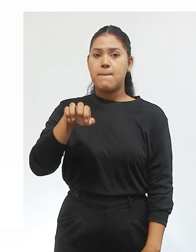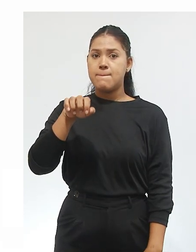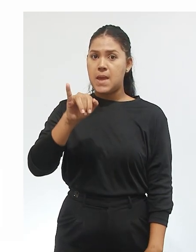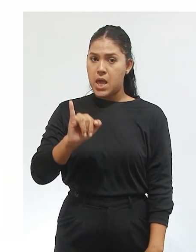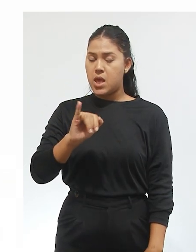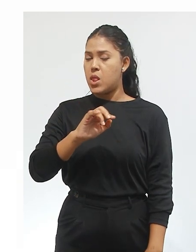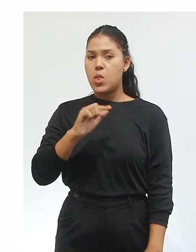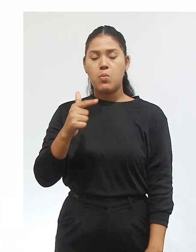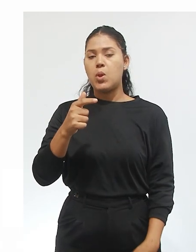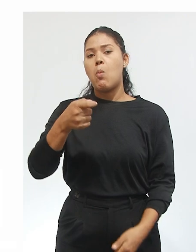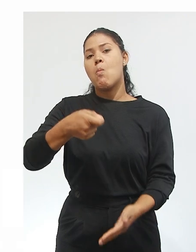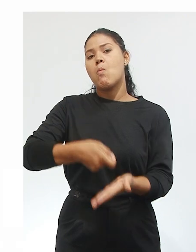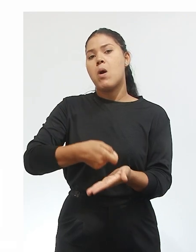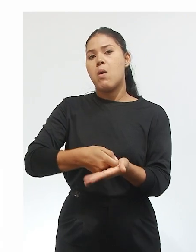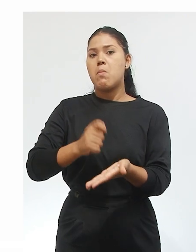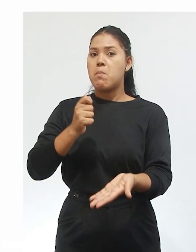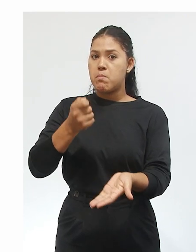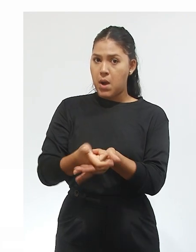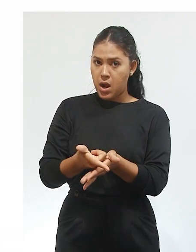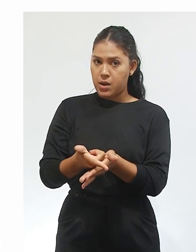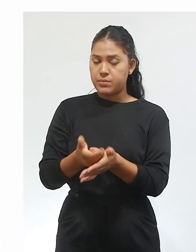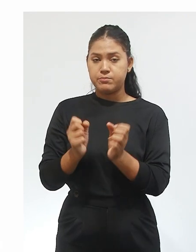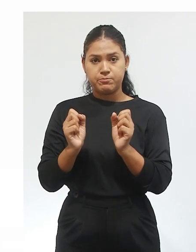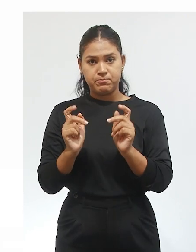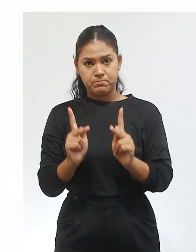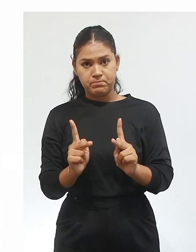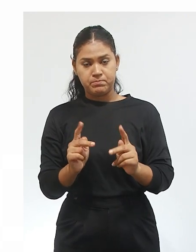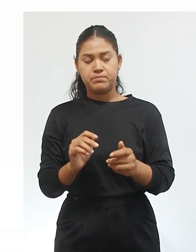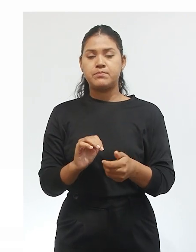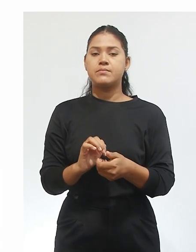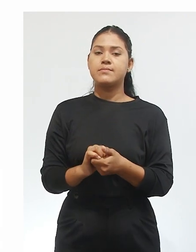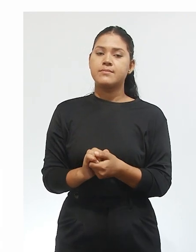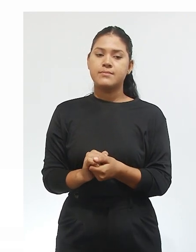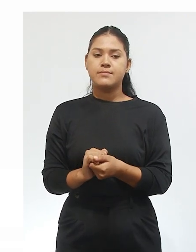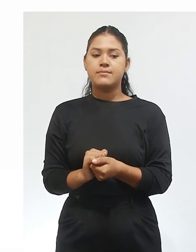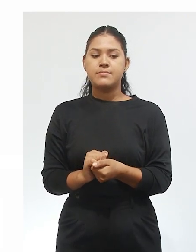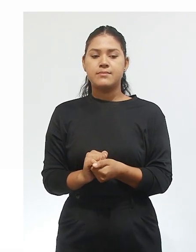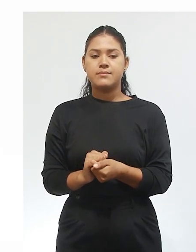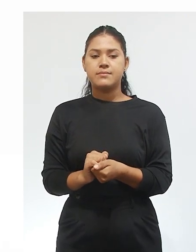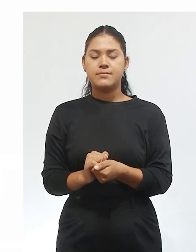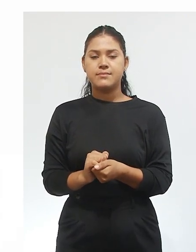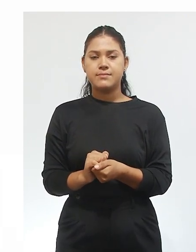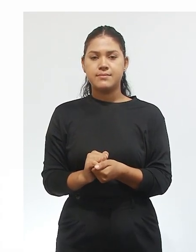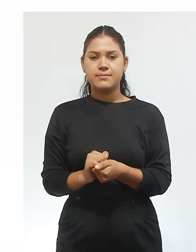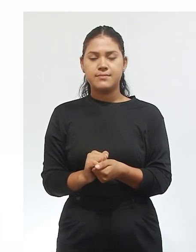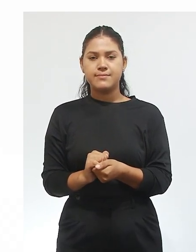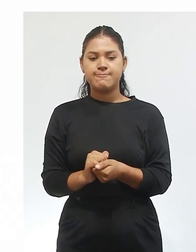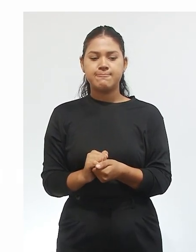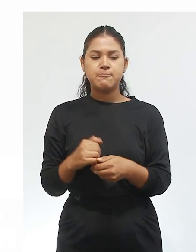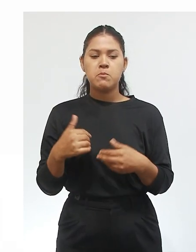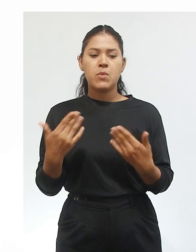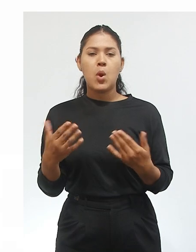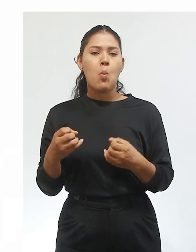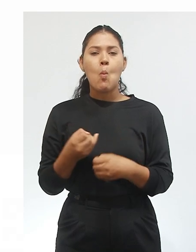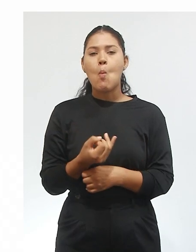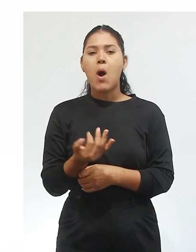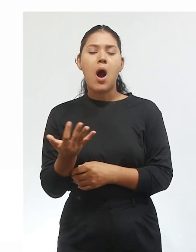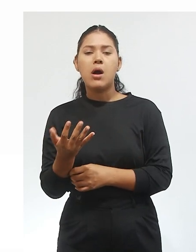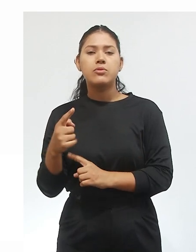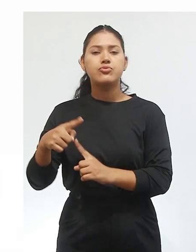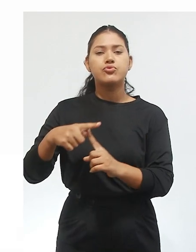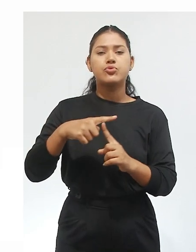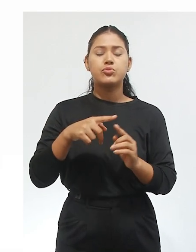dessa obrigatoriedade. Perfeito? Então, vamos ver agora quais são os